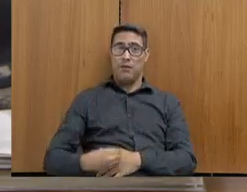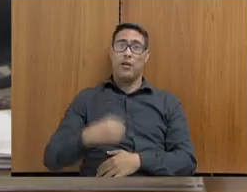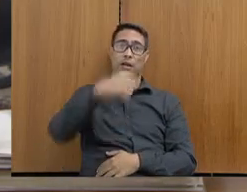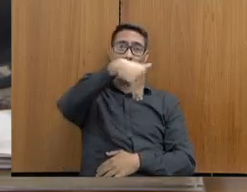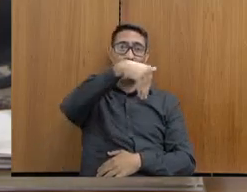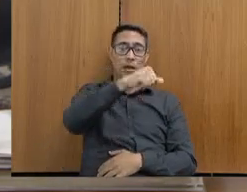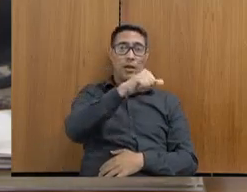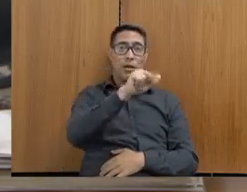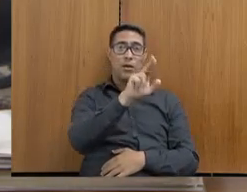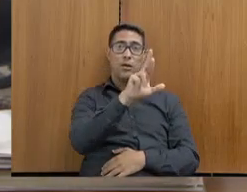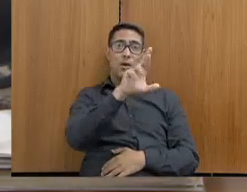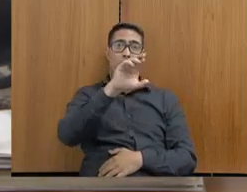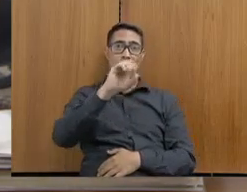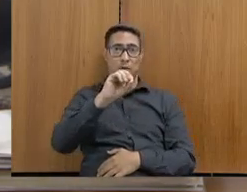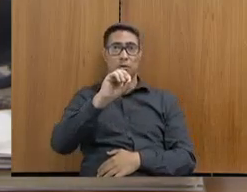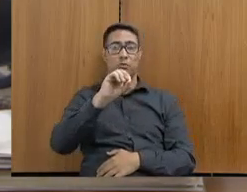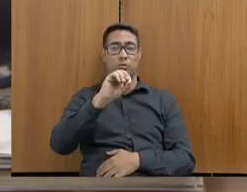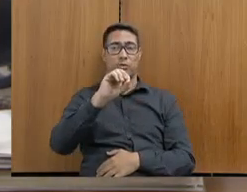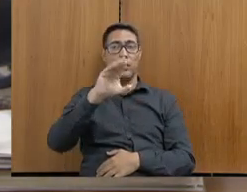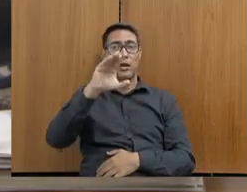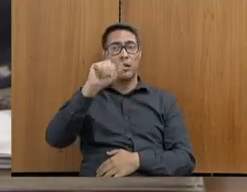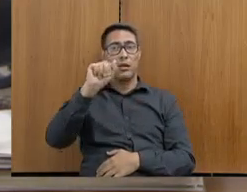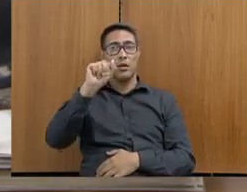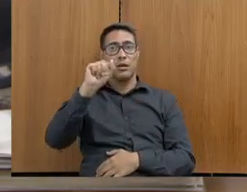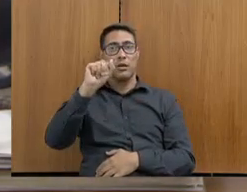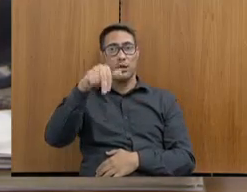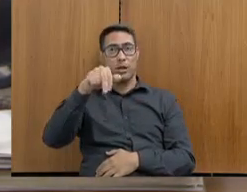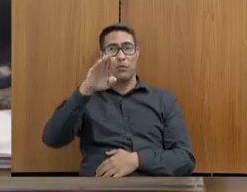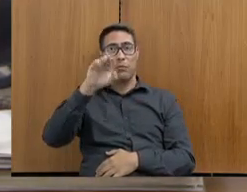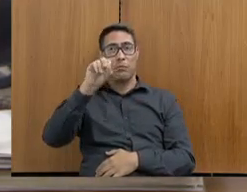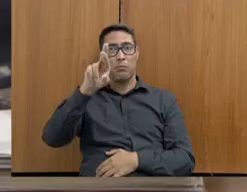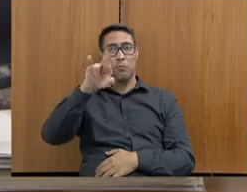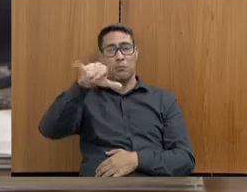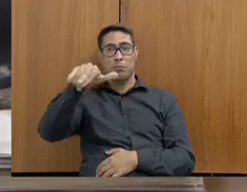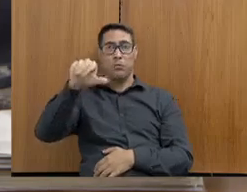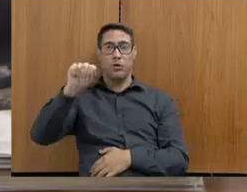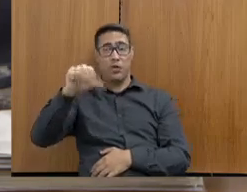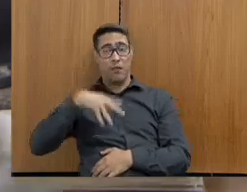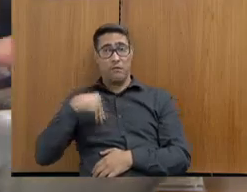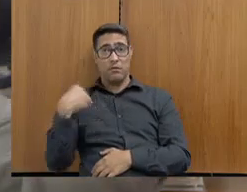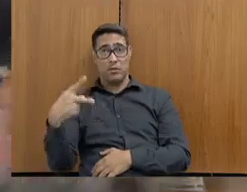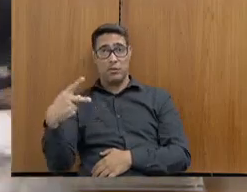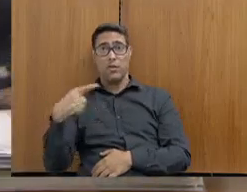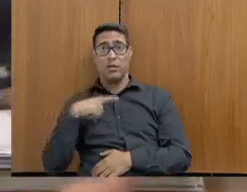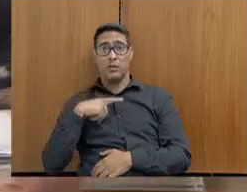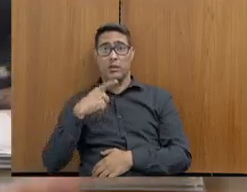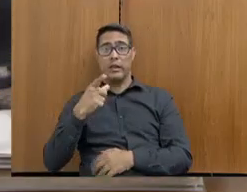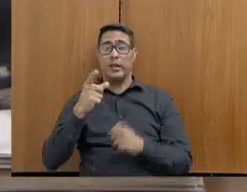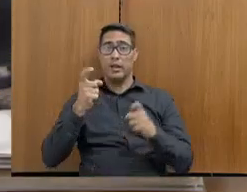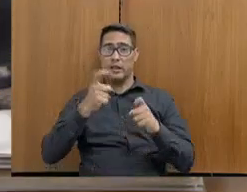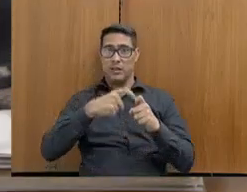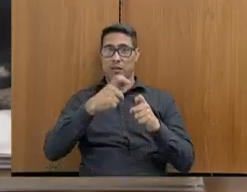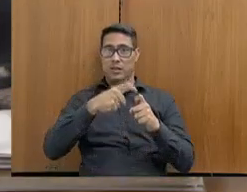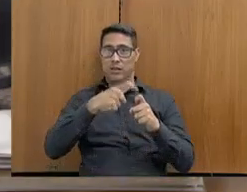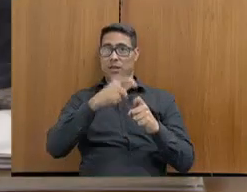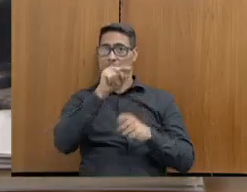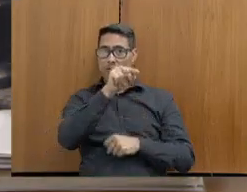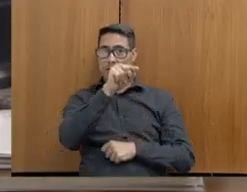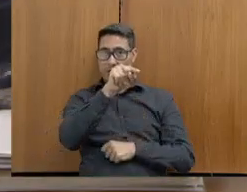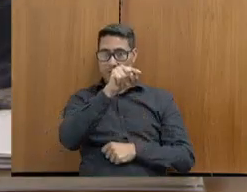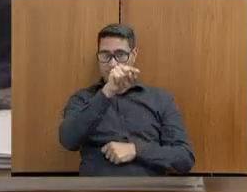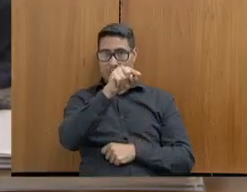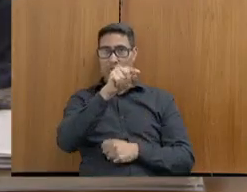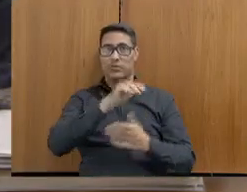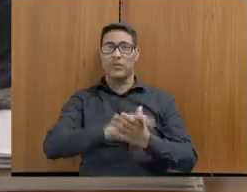para a cidade de cristais pessoa extremamente humana tanto é que médico quando vira Prefeito é porque é